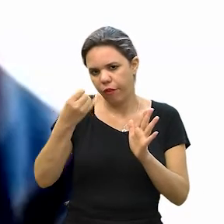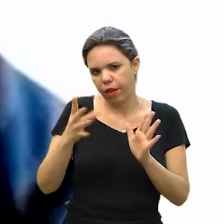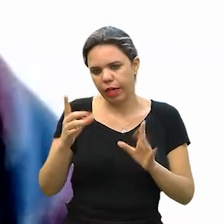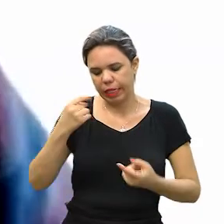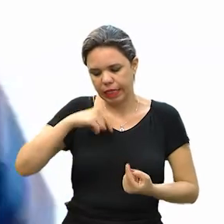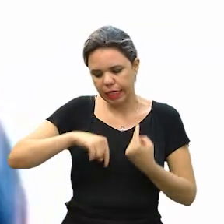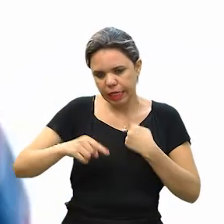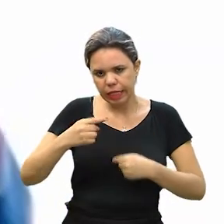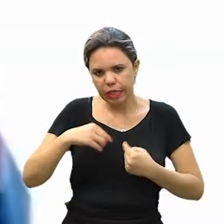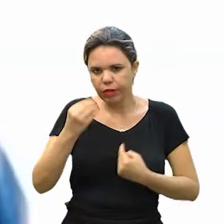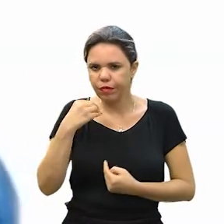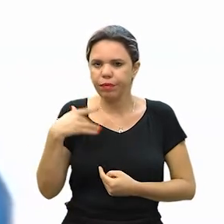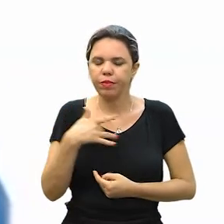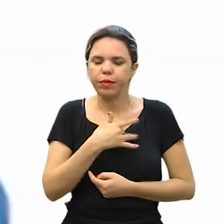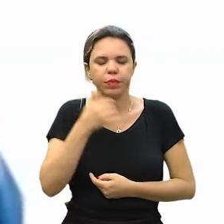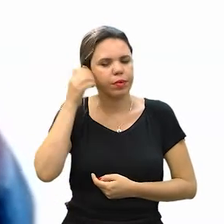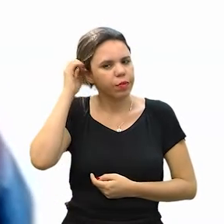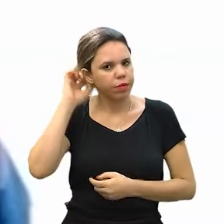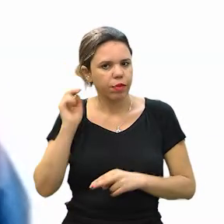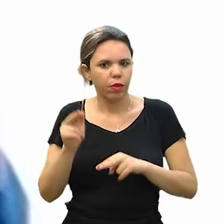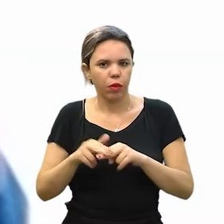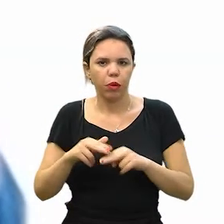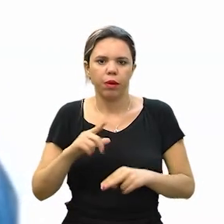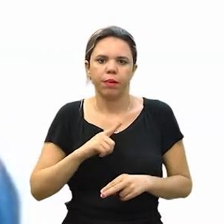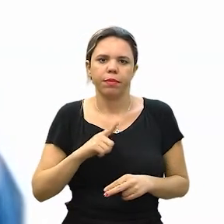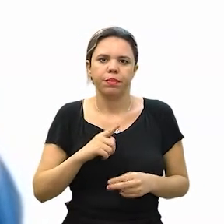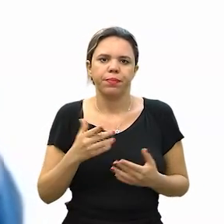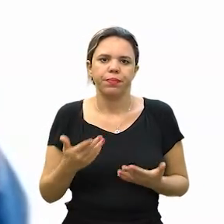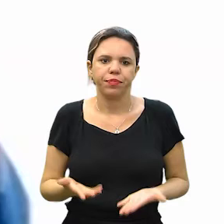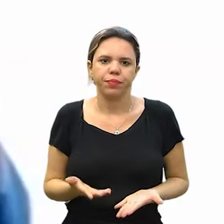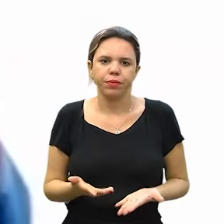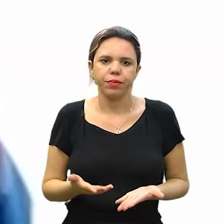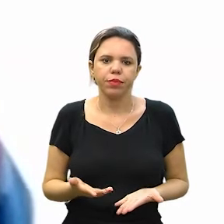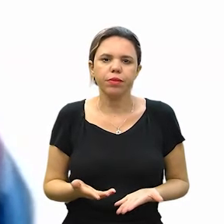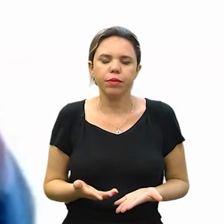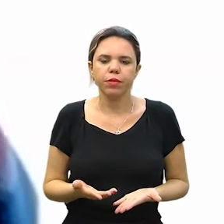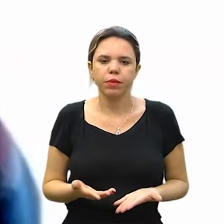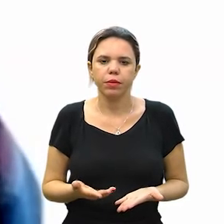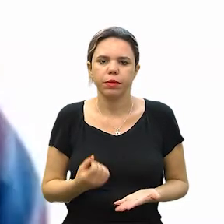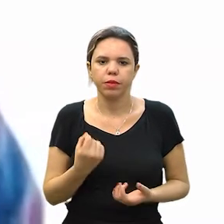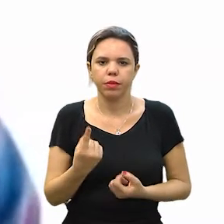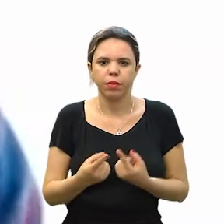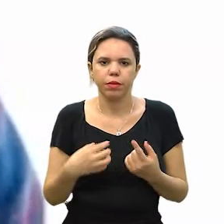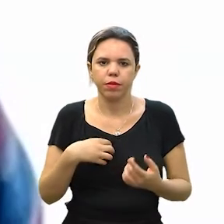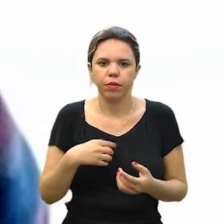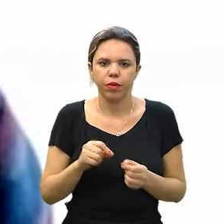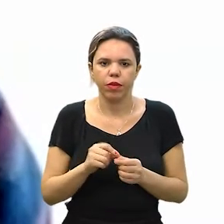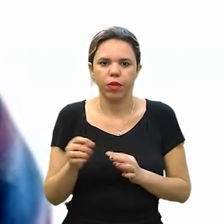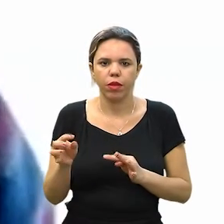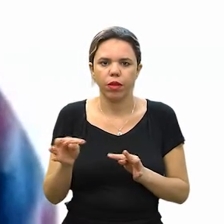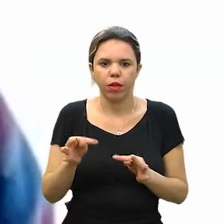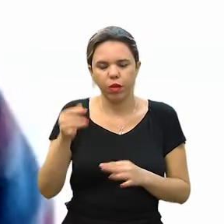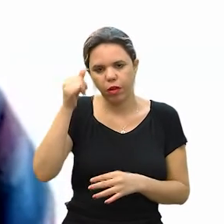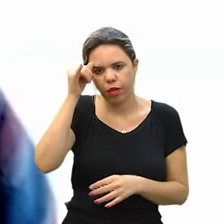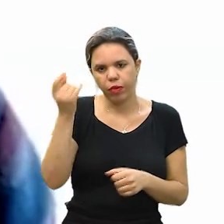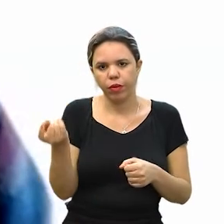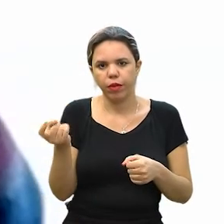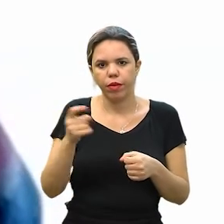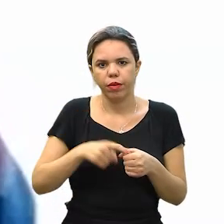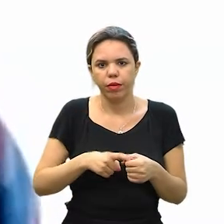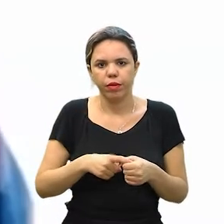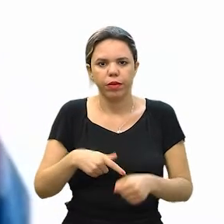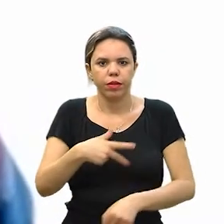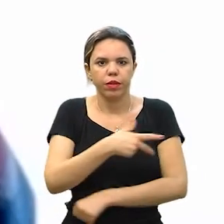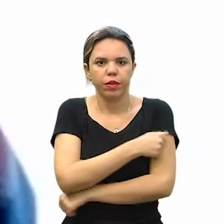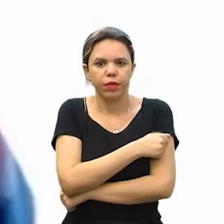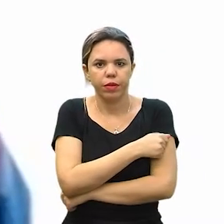a imunidade baixou novamente. Por isso que existe uma das formas de você prevenir que isso volte